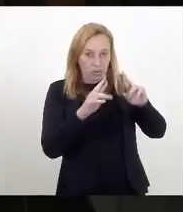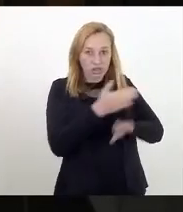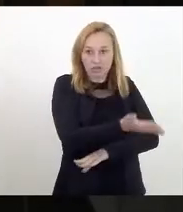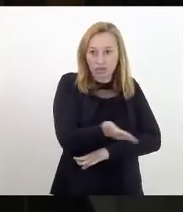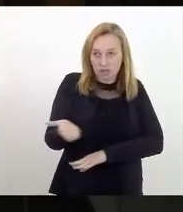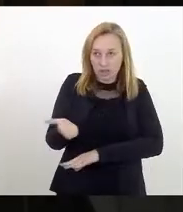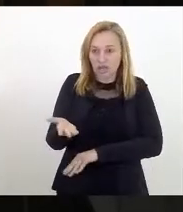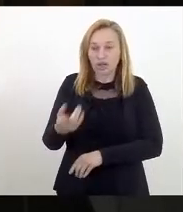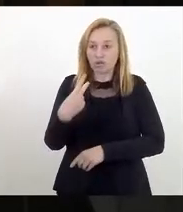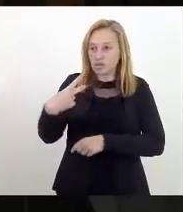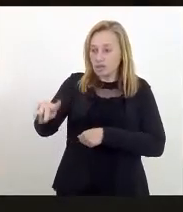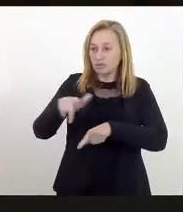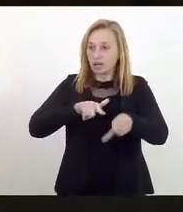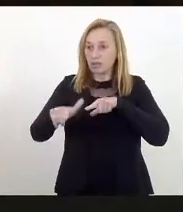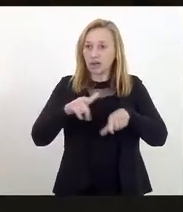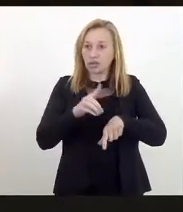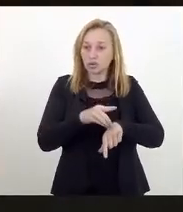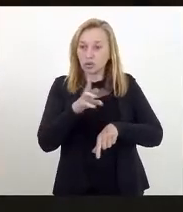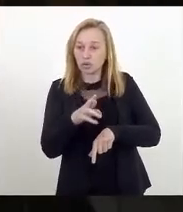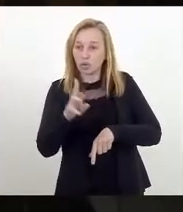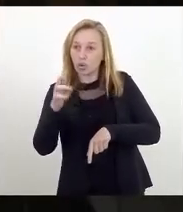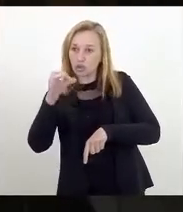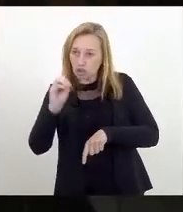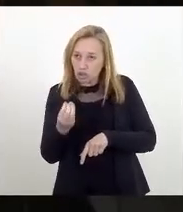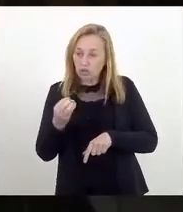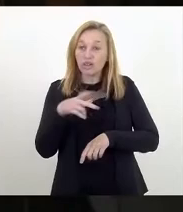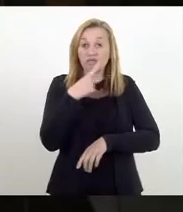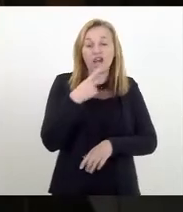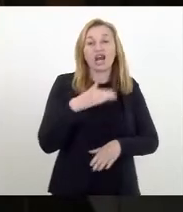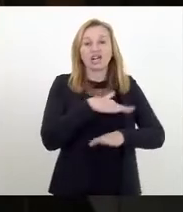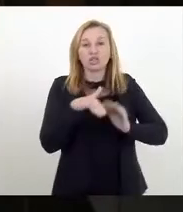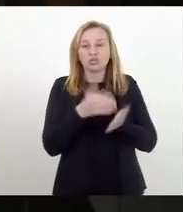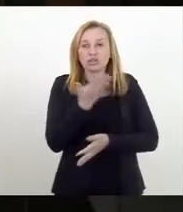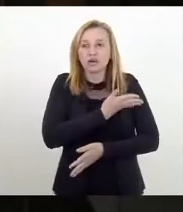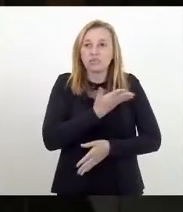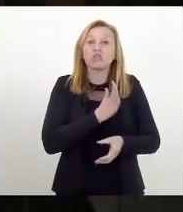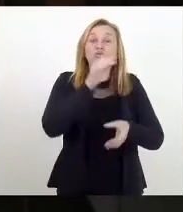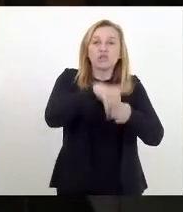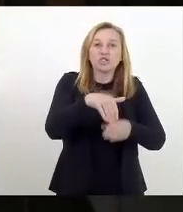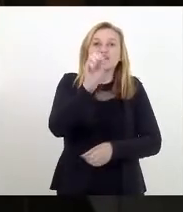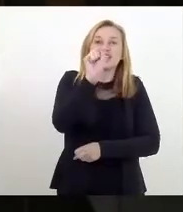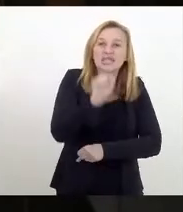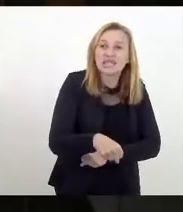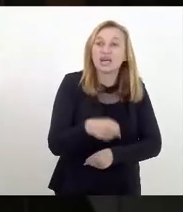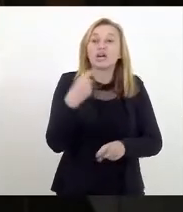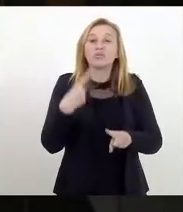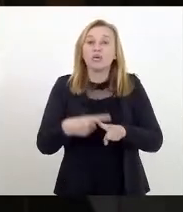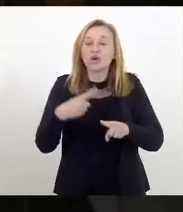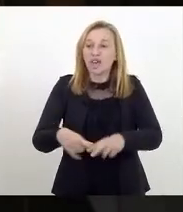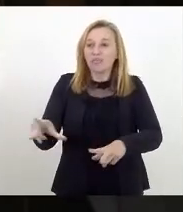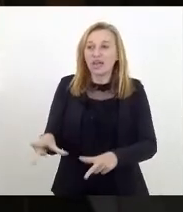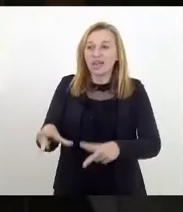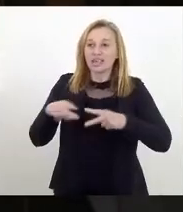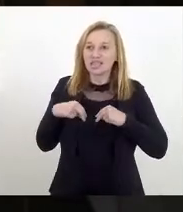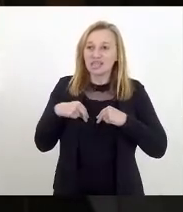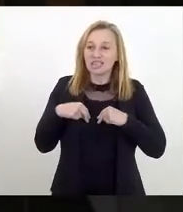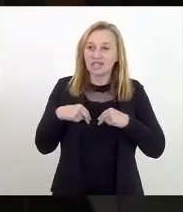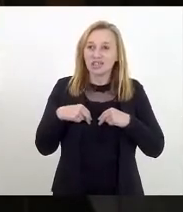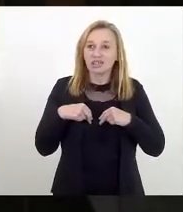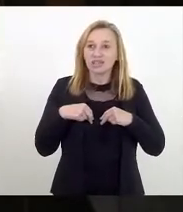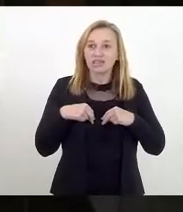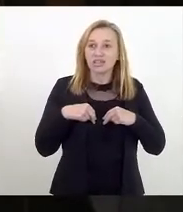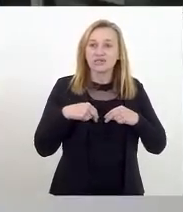ao seu trabalho, doutor Rodrigo, dizer que todos os colegas votem sim porque isso é merecido, vai servir como